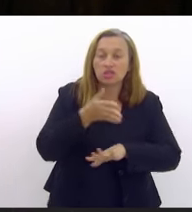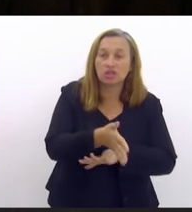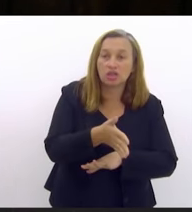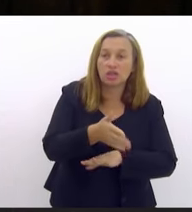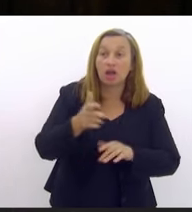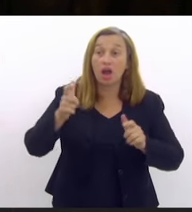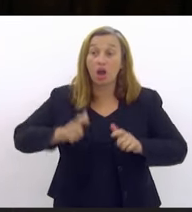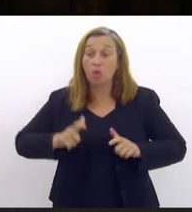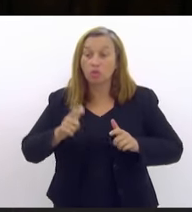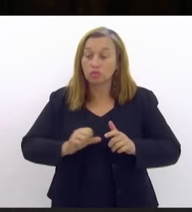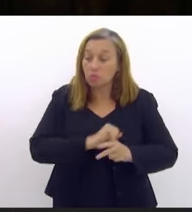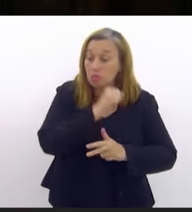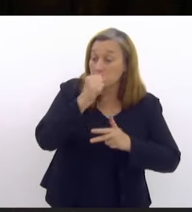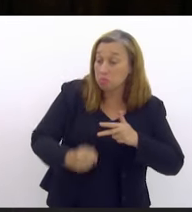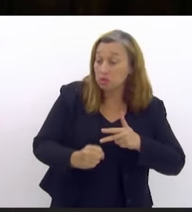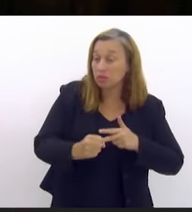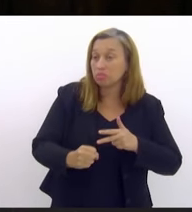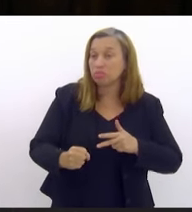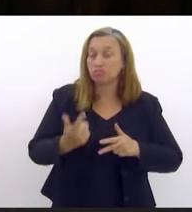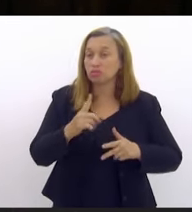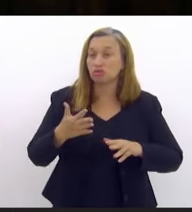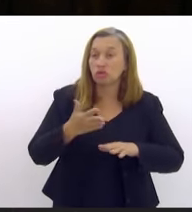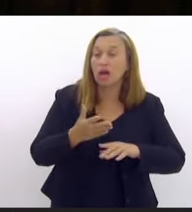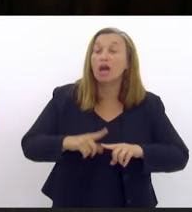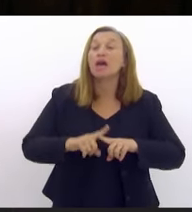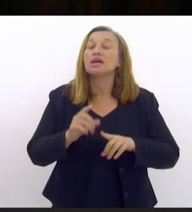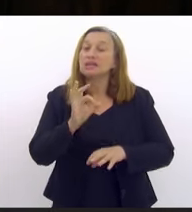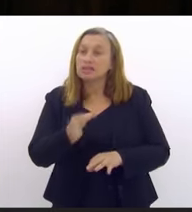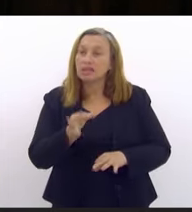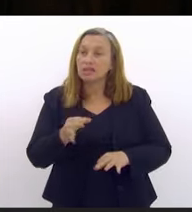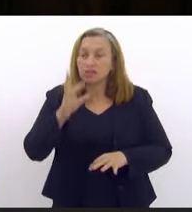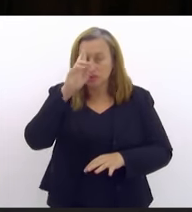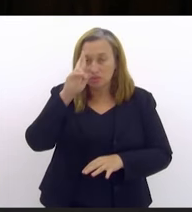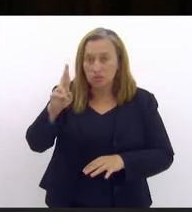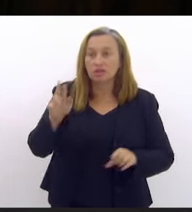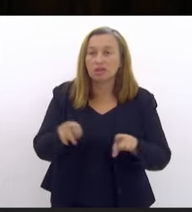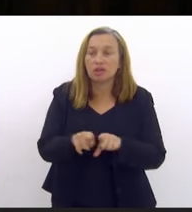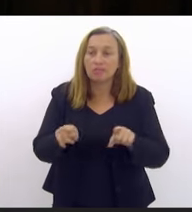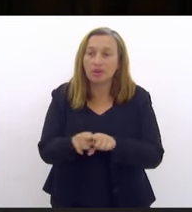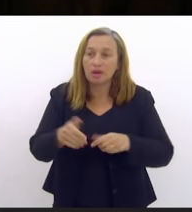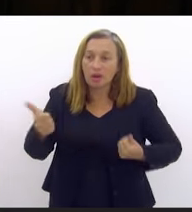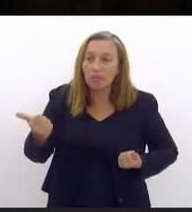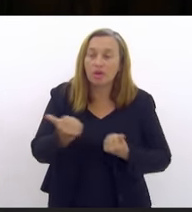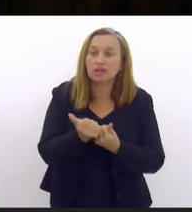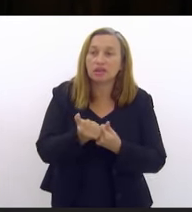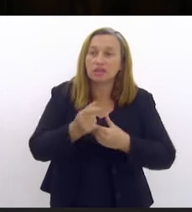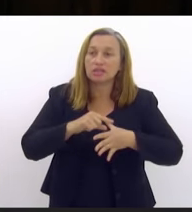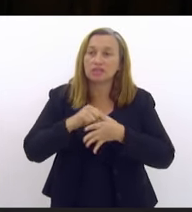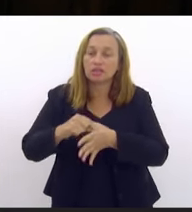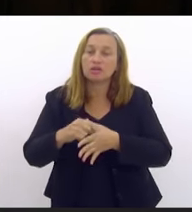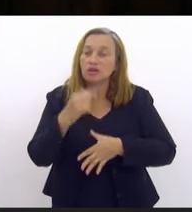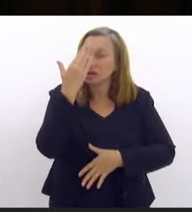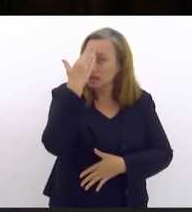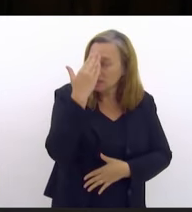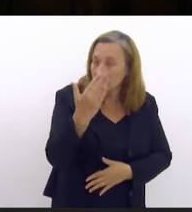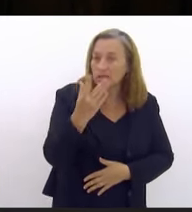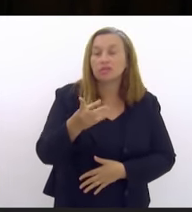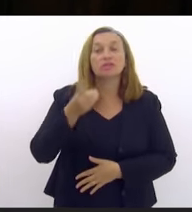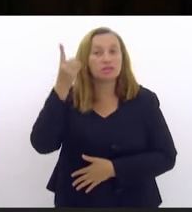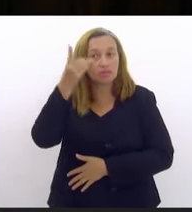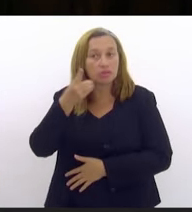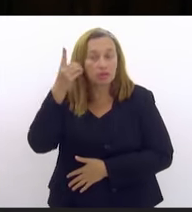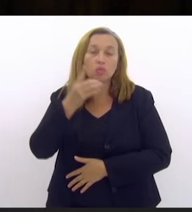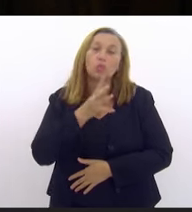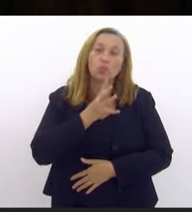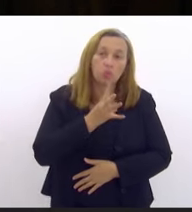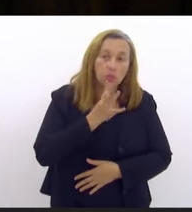chega. E eu tenho certeza que o senhor é um grande aliado também dessa liderança. Então, deputado, fica aqui a nossa gratidão, o nosso